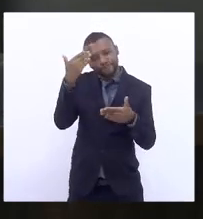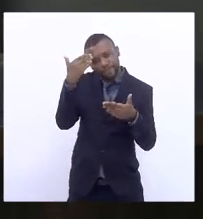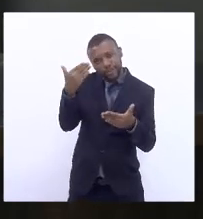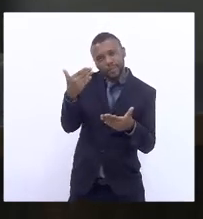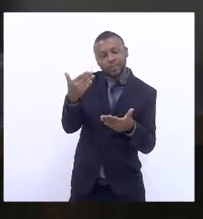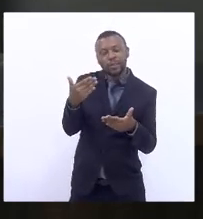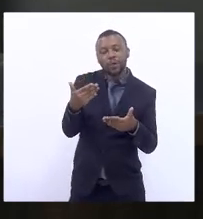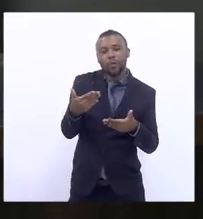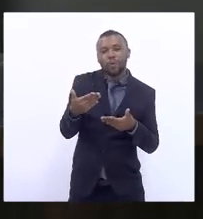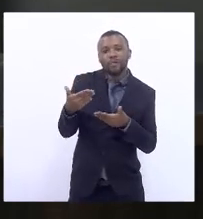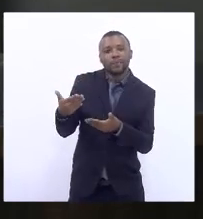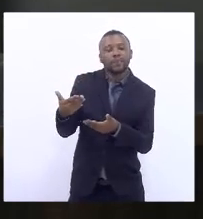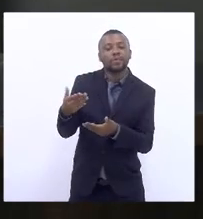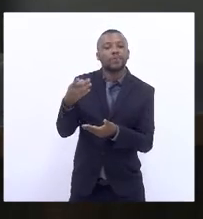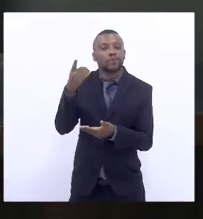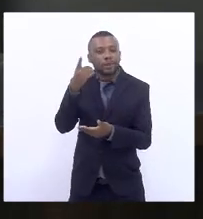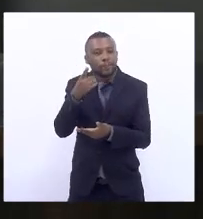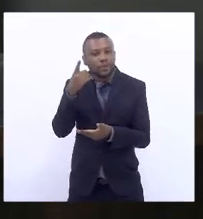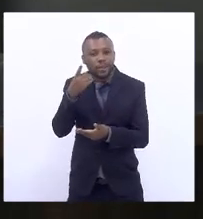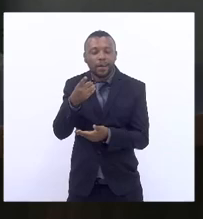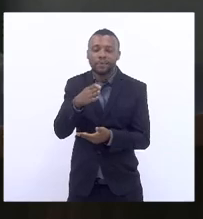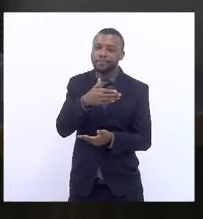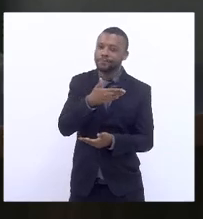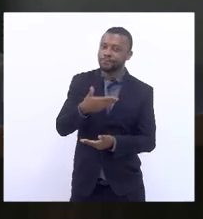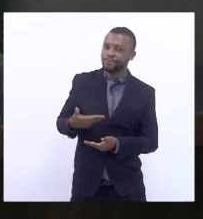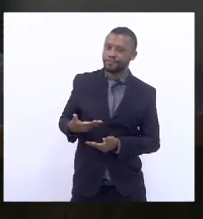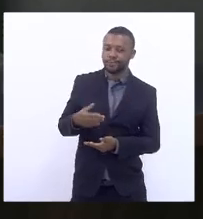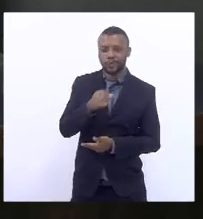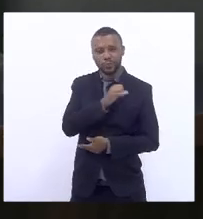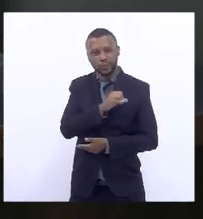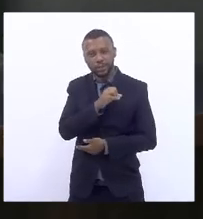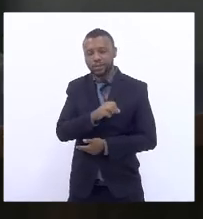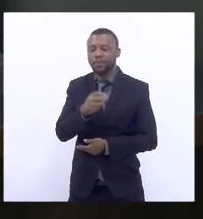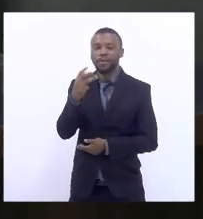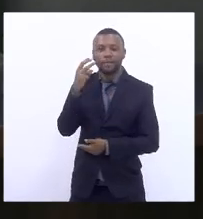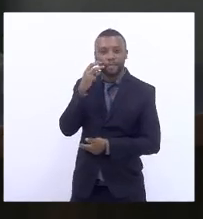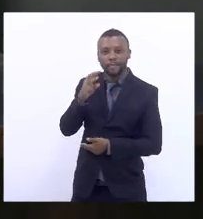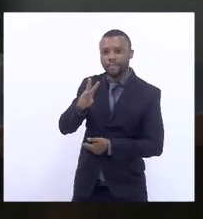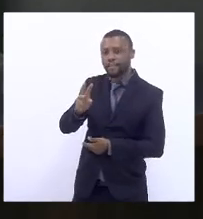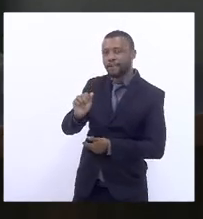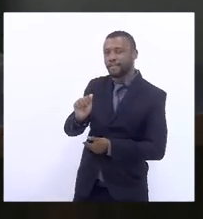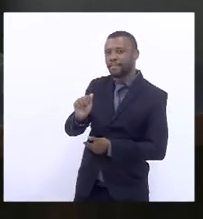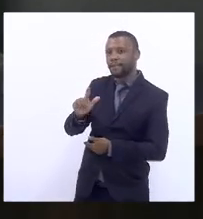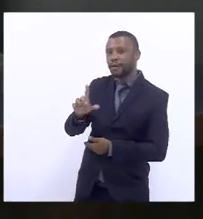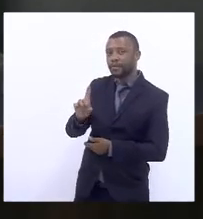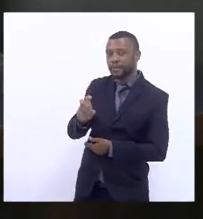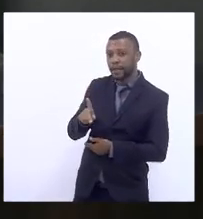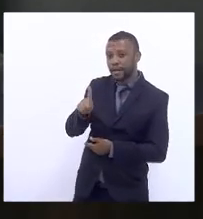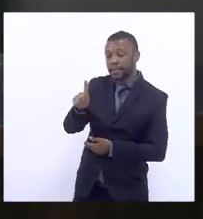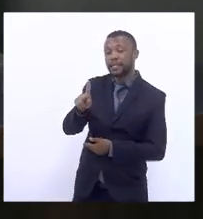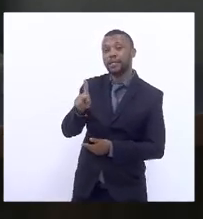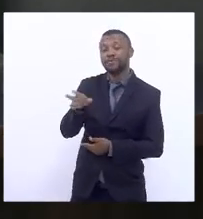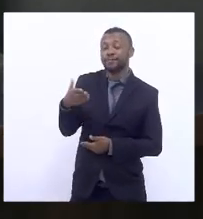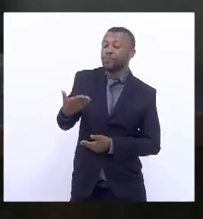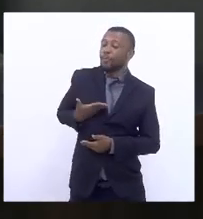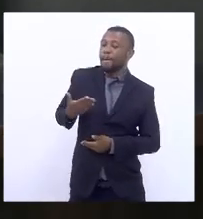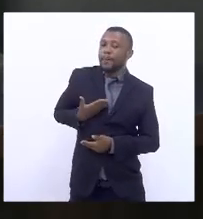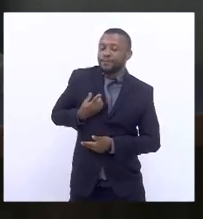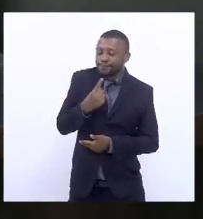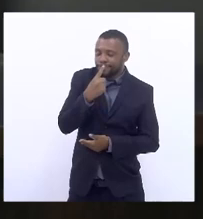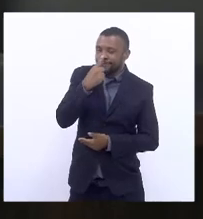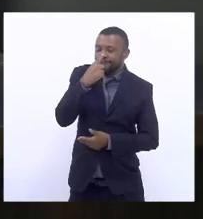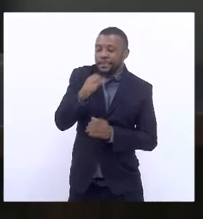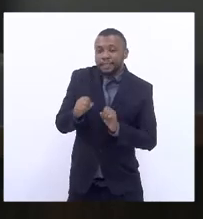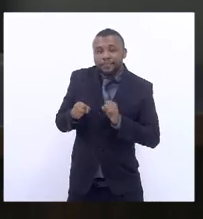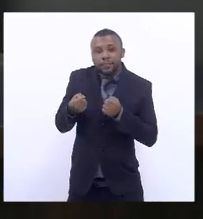do deputado estadual Valdec Carneiro, um grande amigo e um grande defensor da educação pública. E